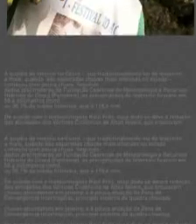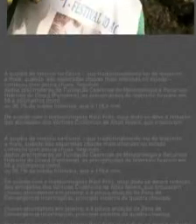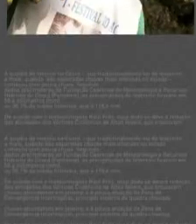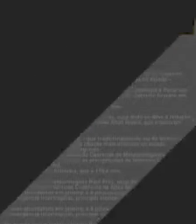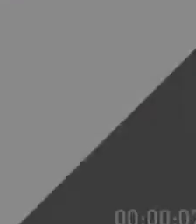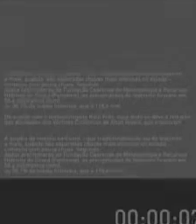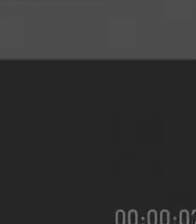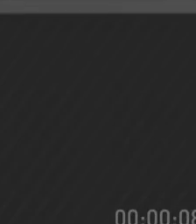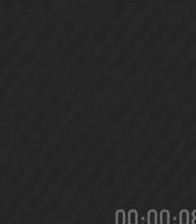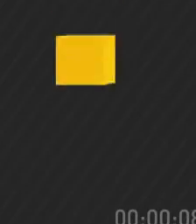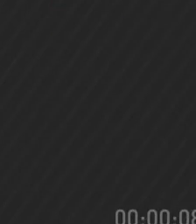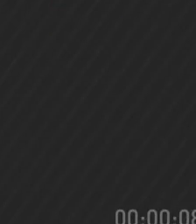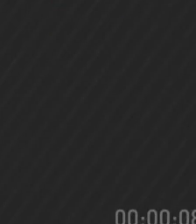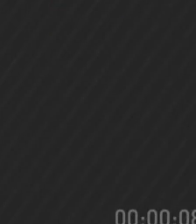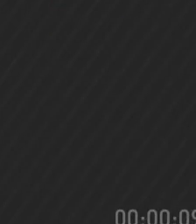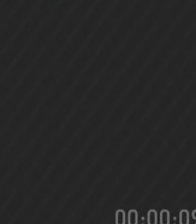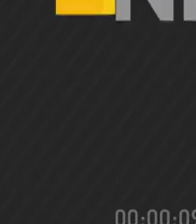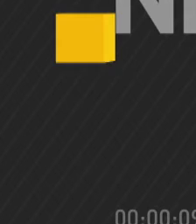ae